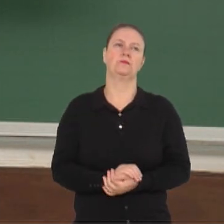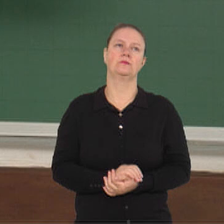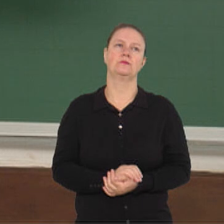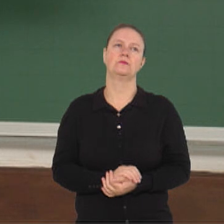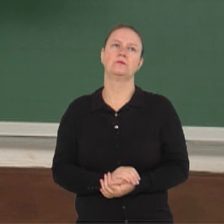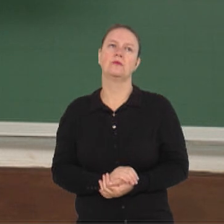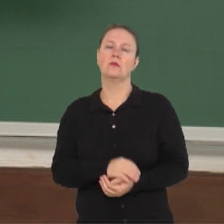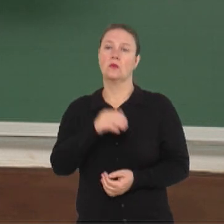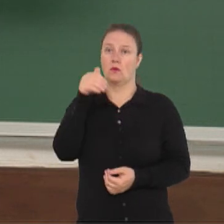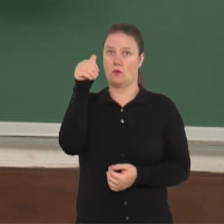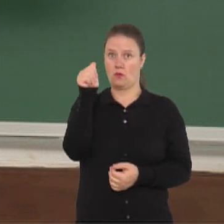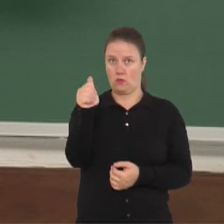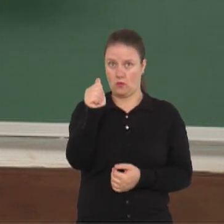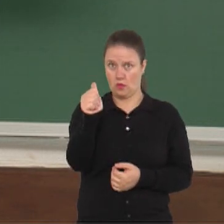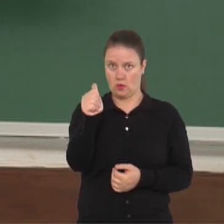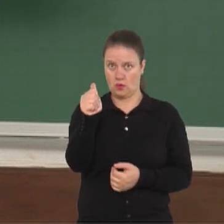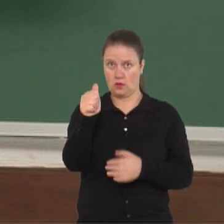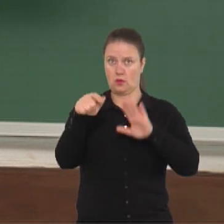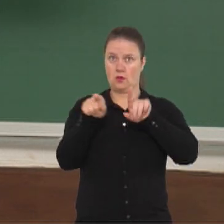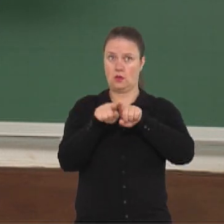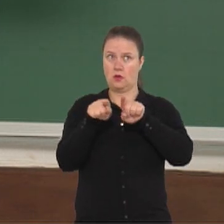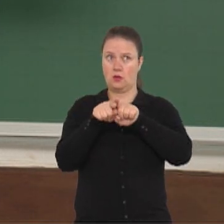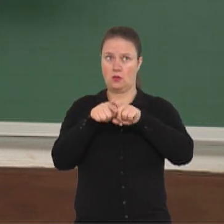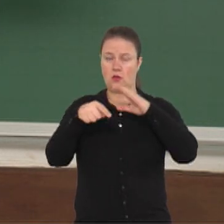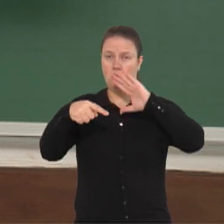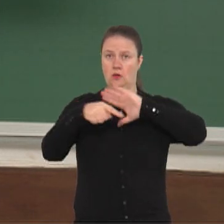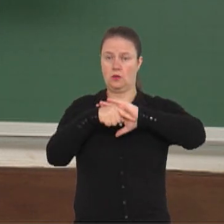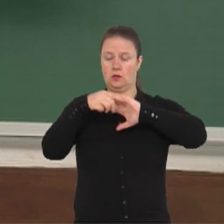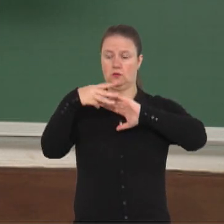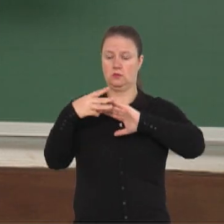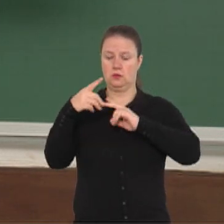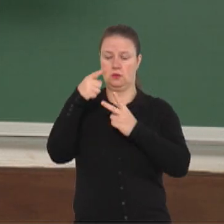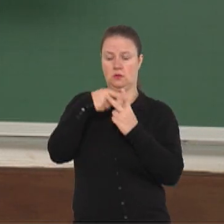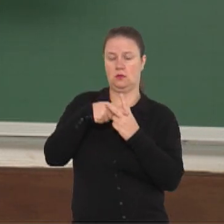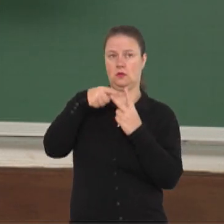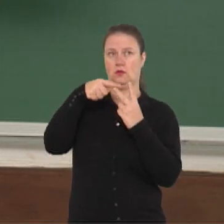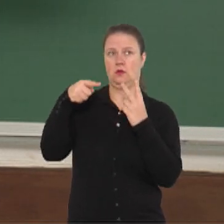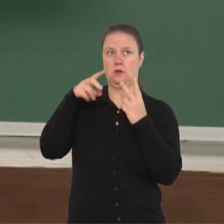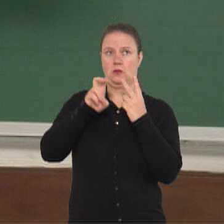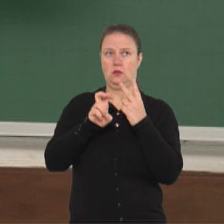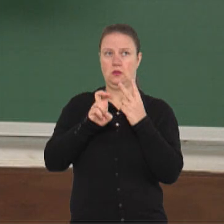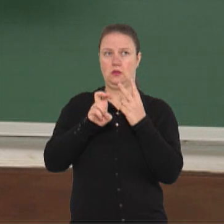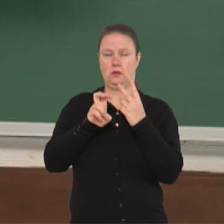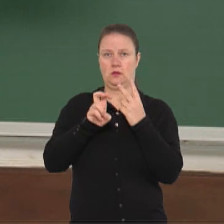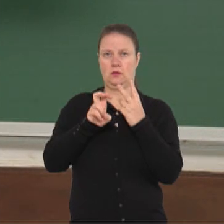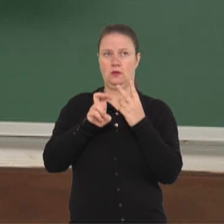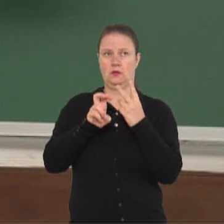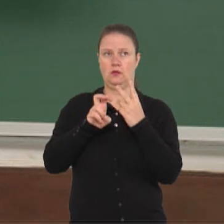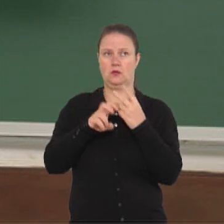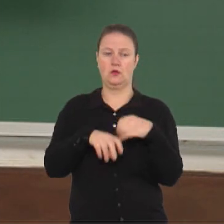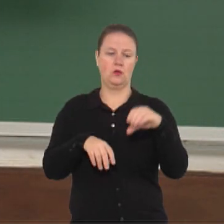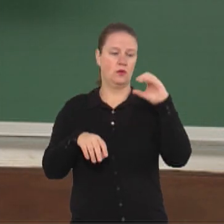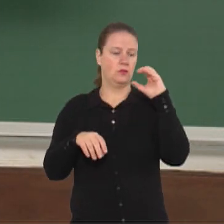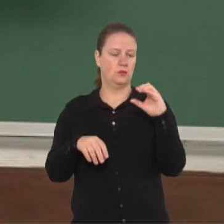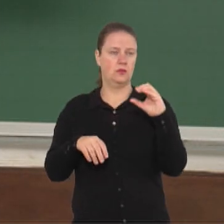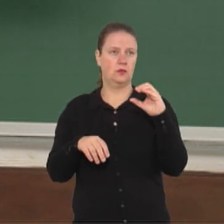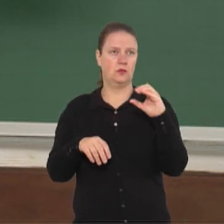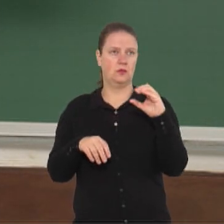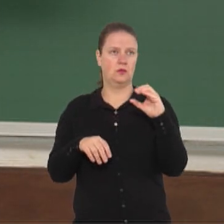A vale menos 3 raiz de 5, coeficiente B é 0 e coeficiente C é o 2.